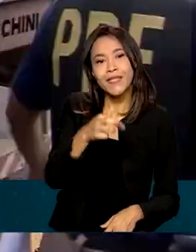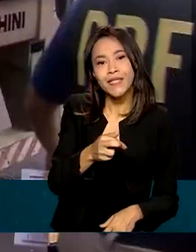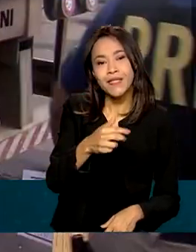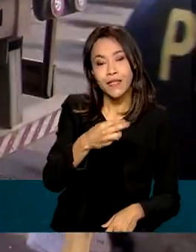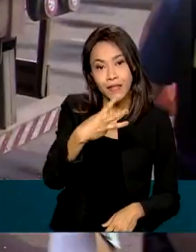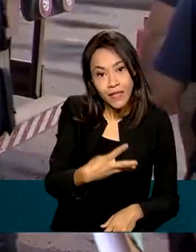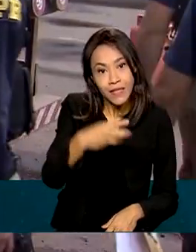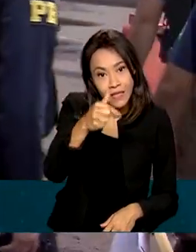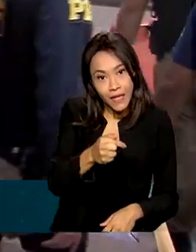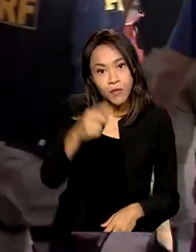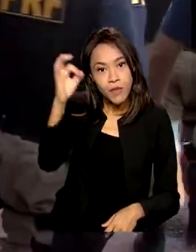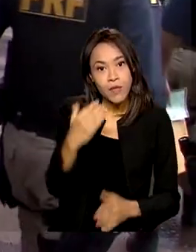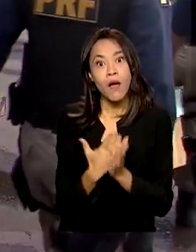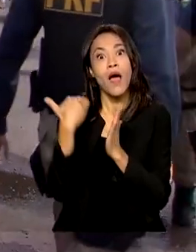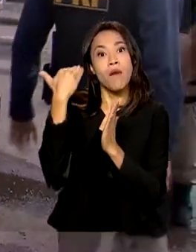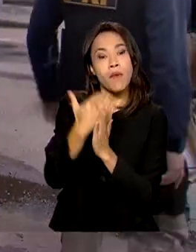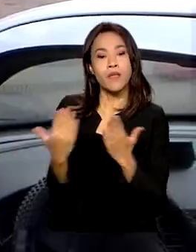cento a mais que o mesmo o feriado de 2019